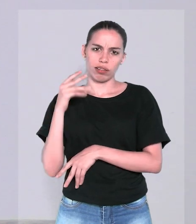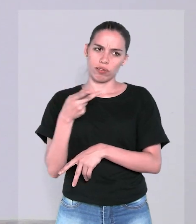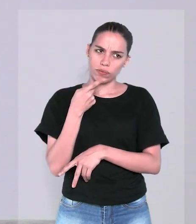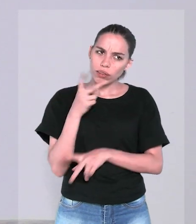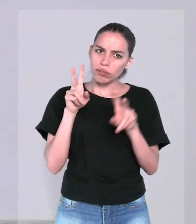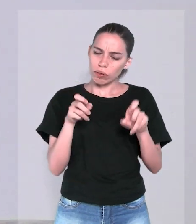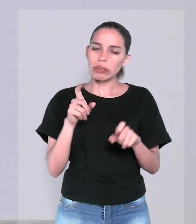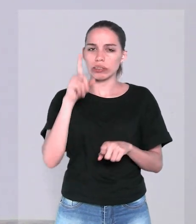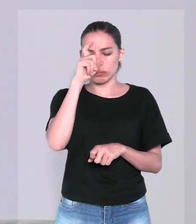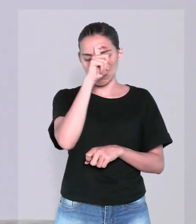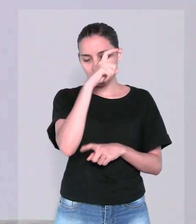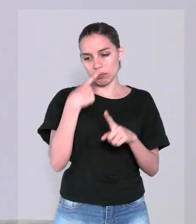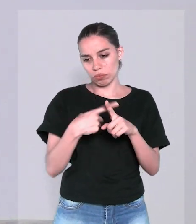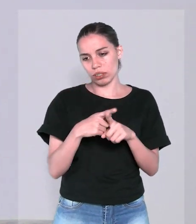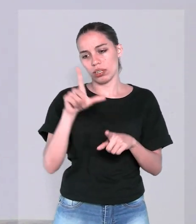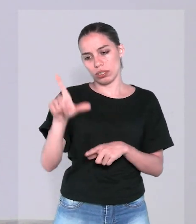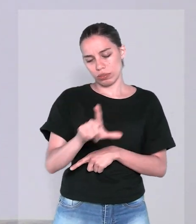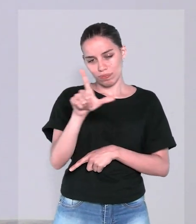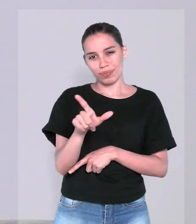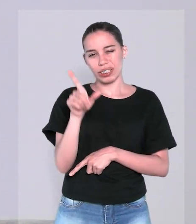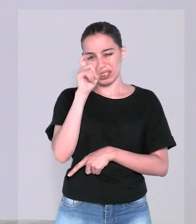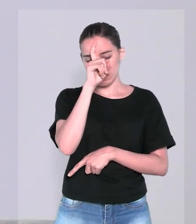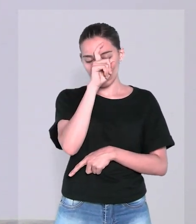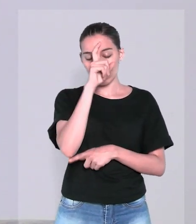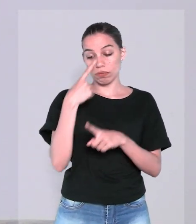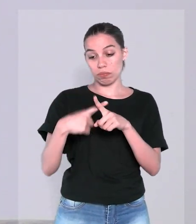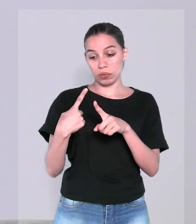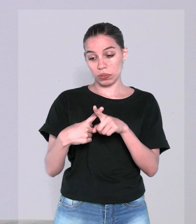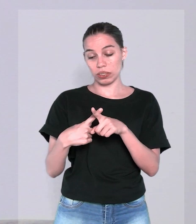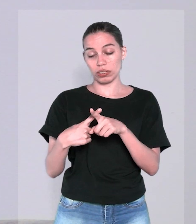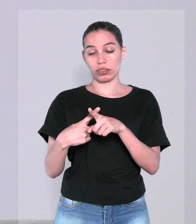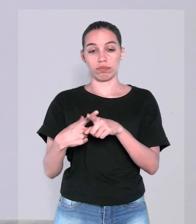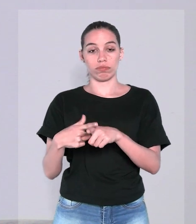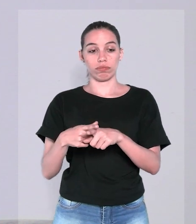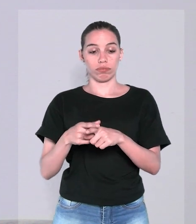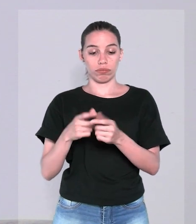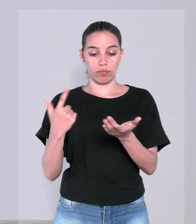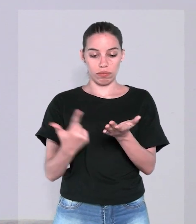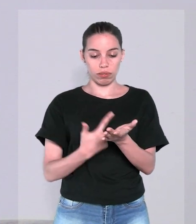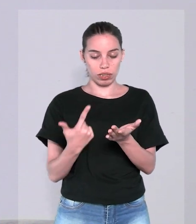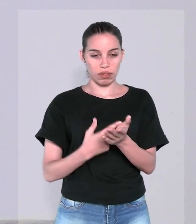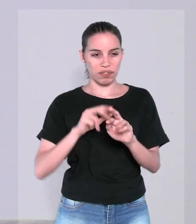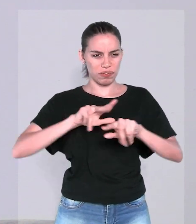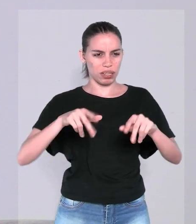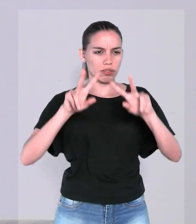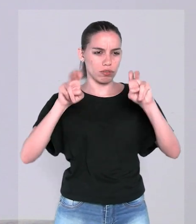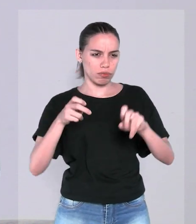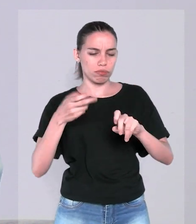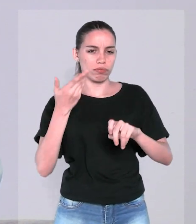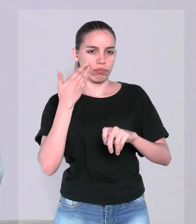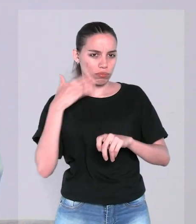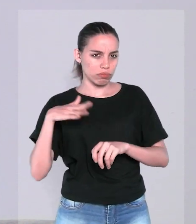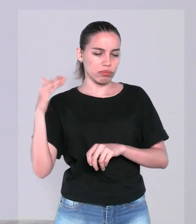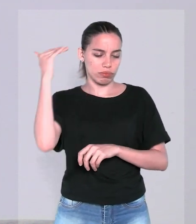infanto-juvenil, mas ainda há uma série de desafios a serem vencidos, né? E eu acho que eu estou um